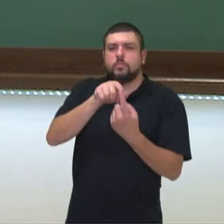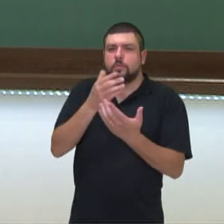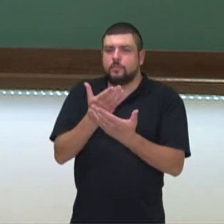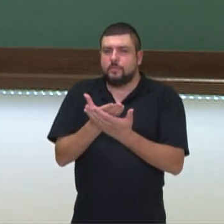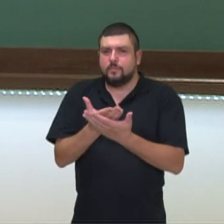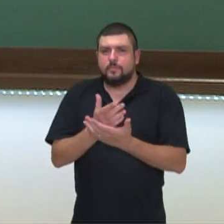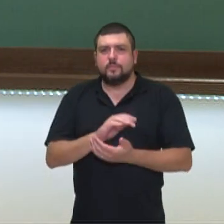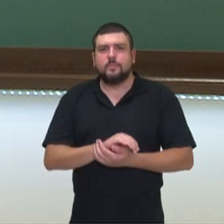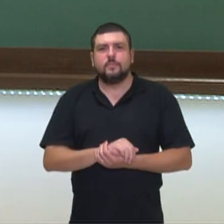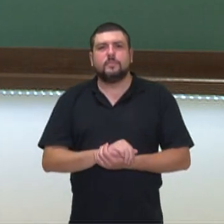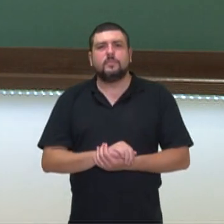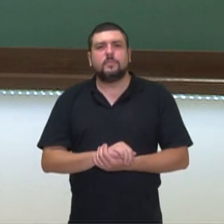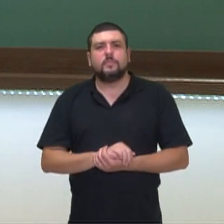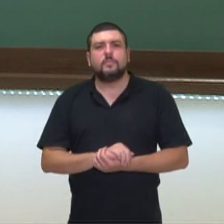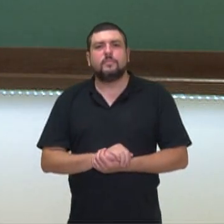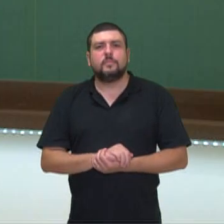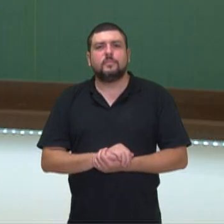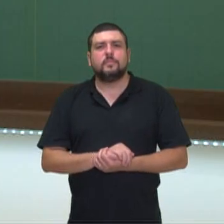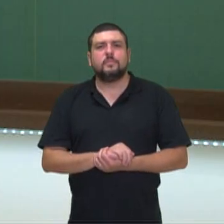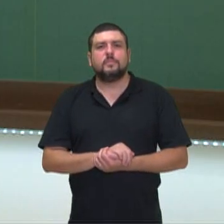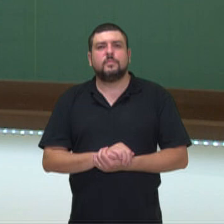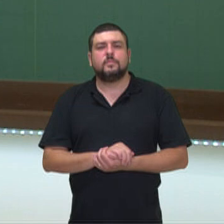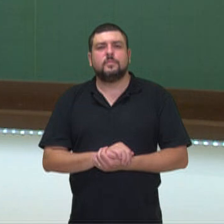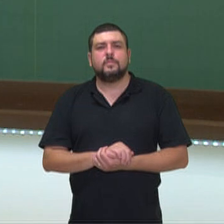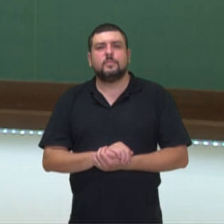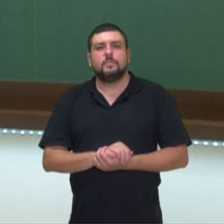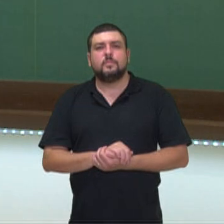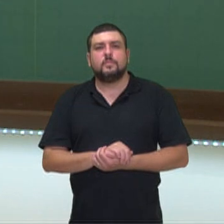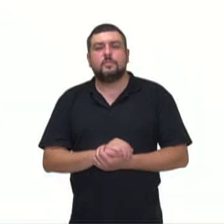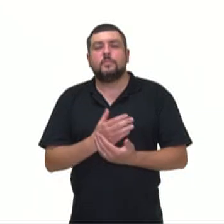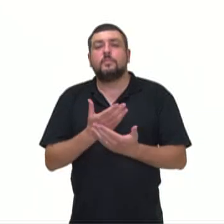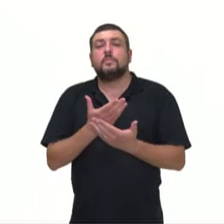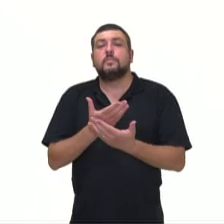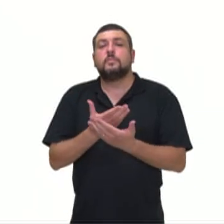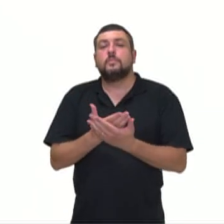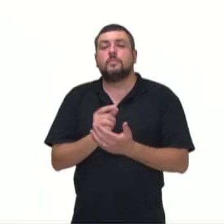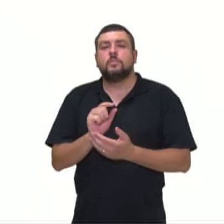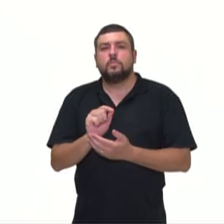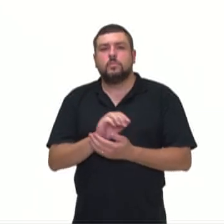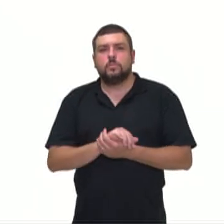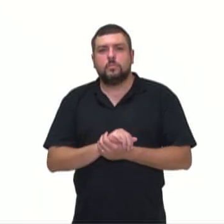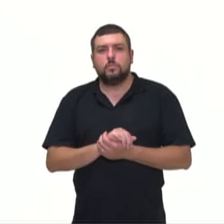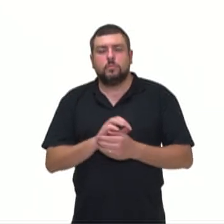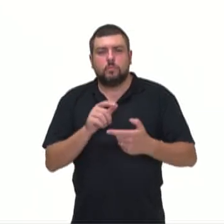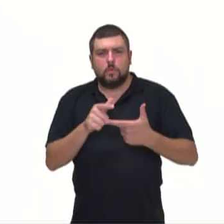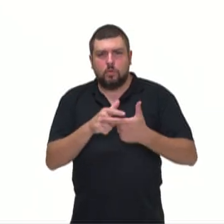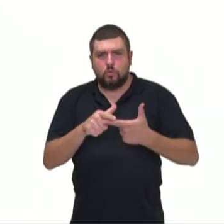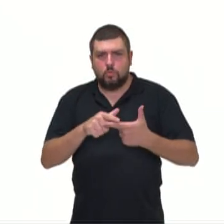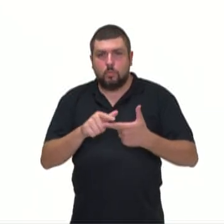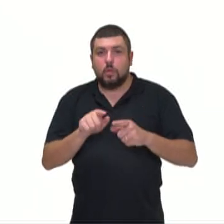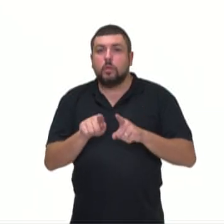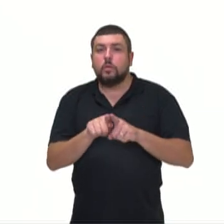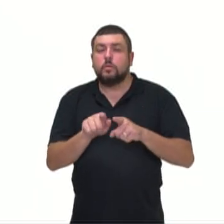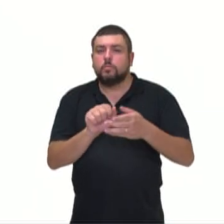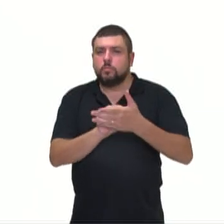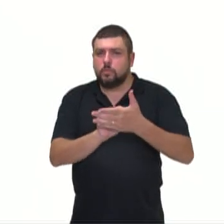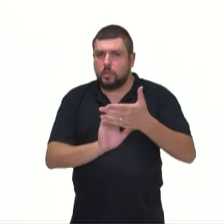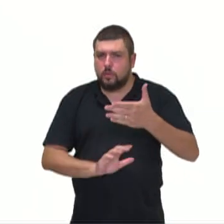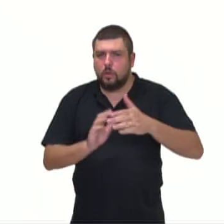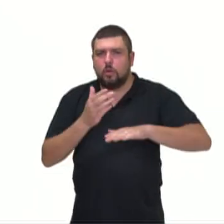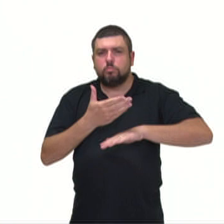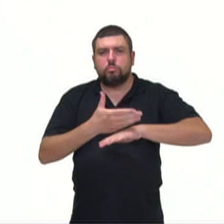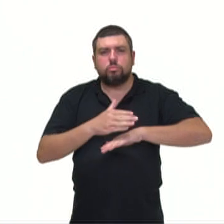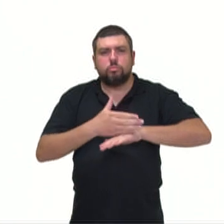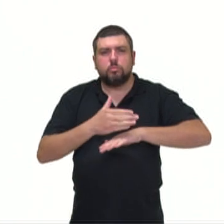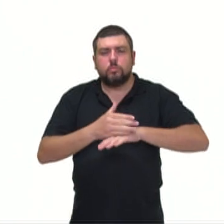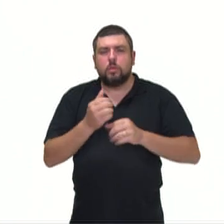hoje. O objetivo da nossa aula é resolver situações problema e exercícios envolvendo potências e potências de